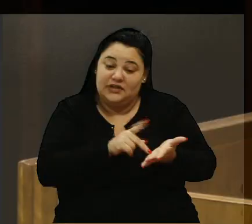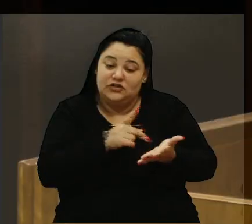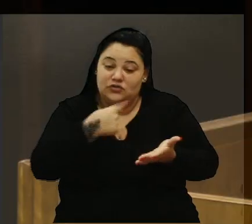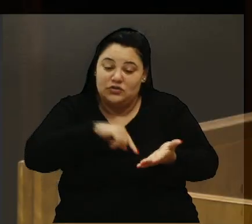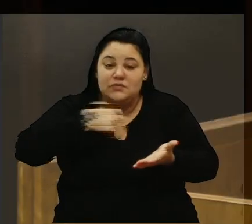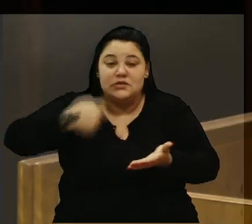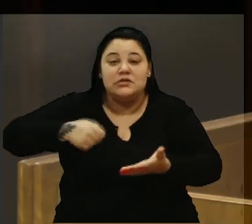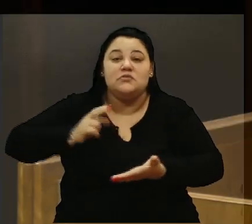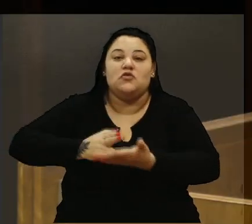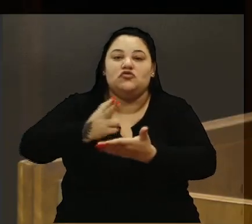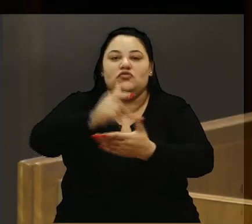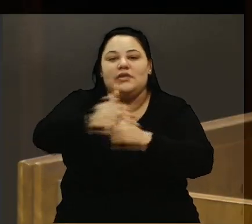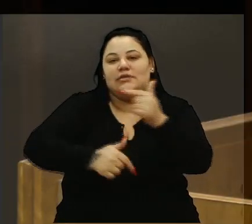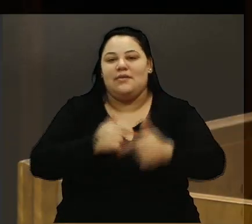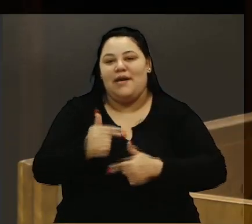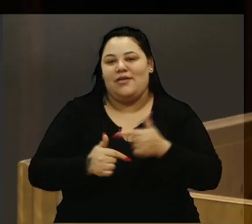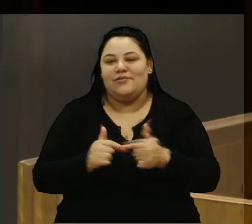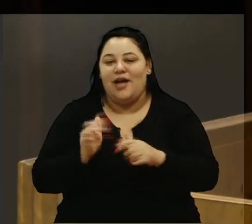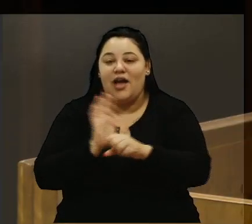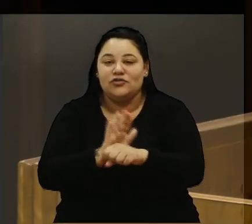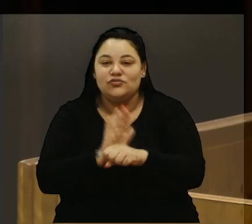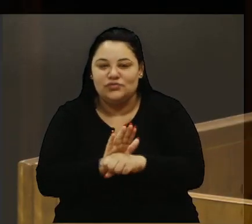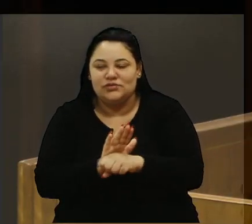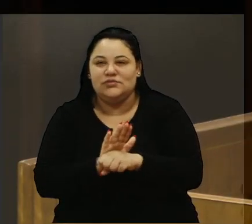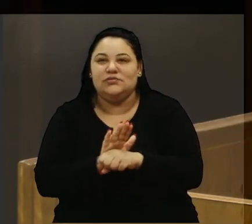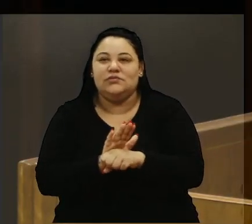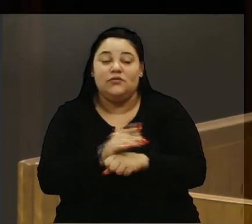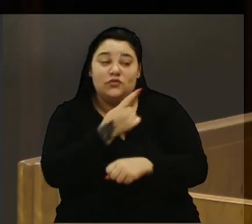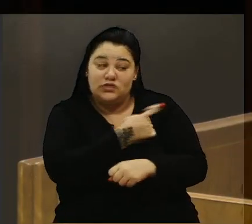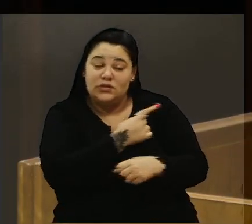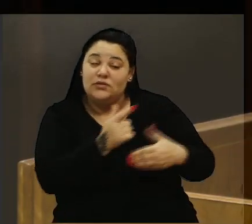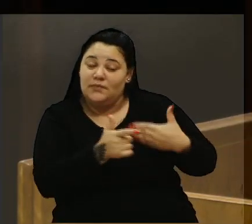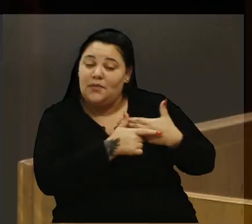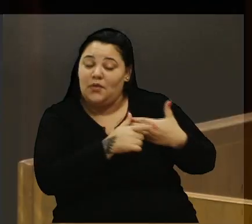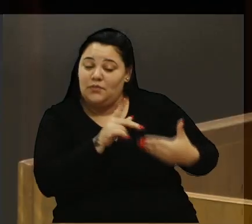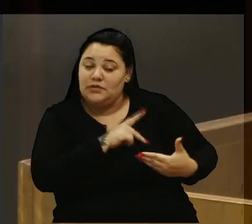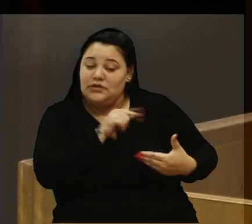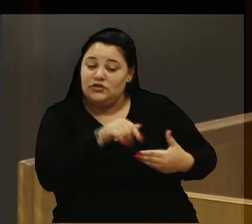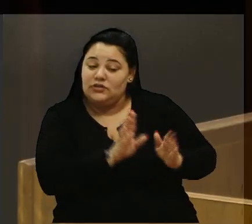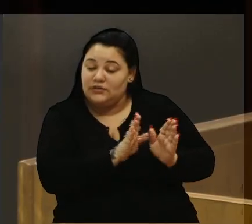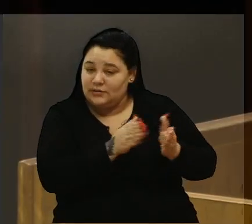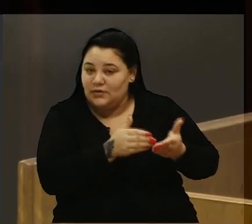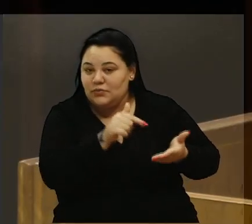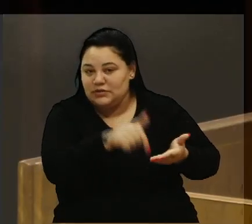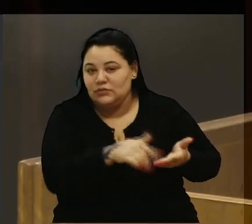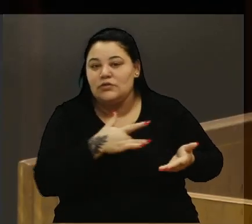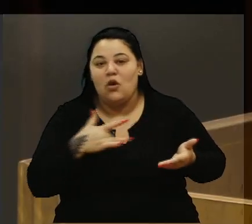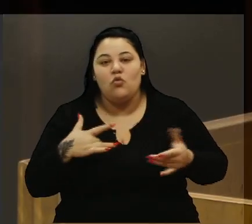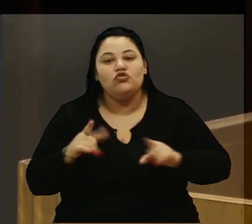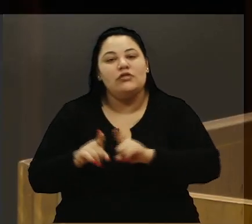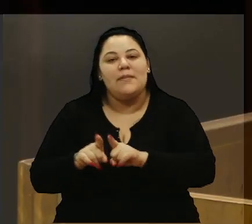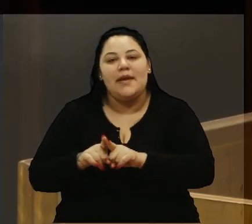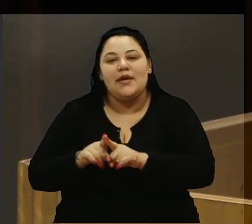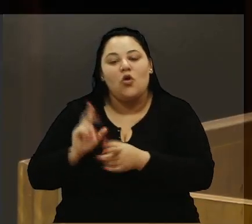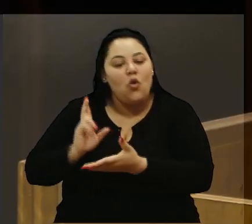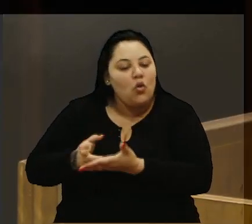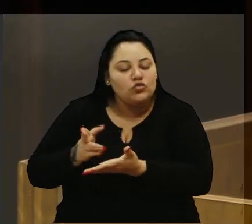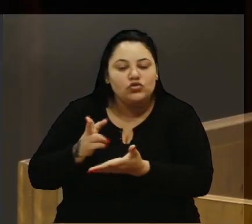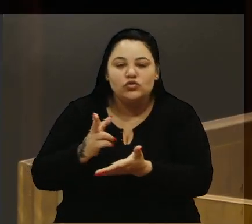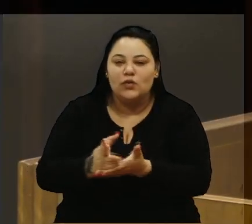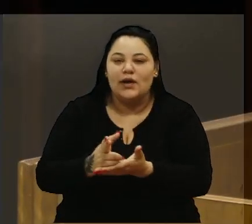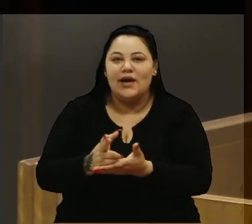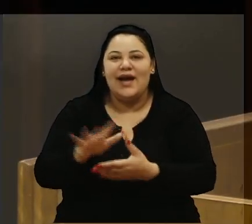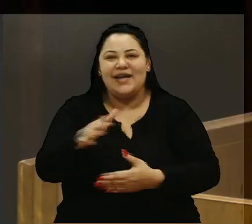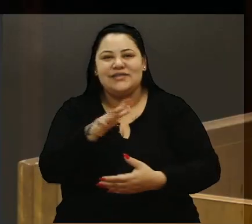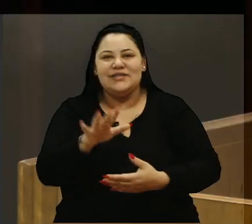Lucas. Vossa Senhoria, na condição de presidente dessa casa, o pessoal da Comissão de Saúde, efetivamente, às vezes passar um